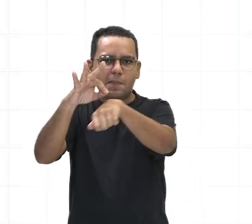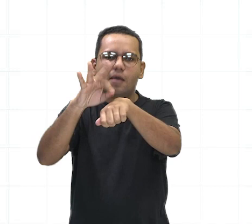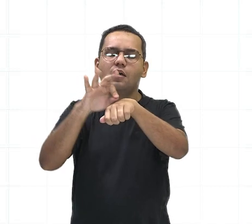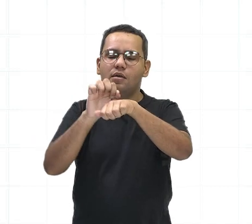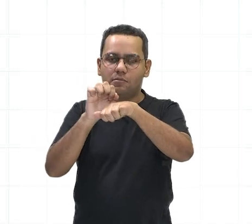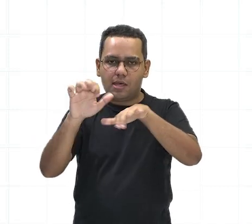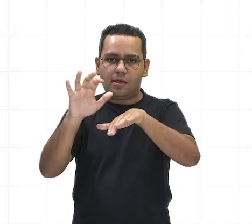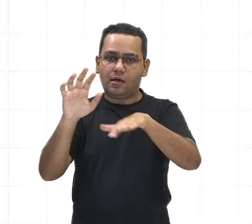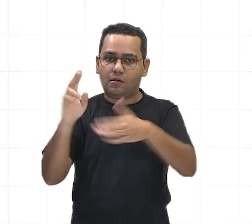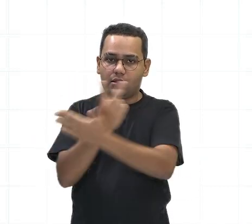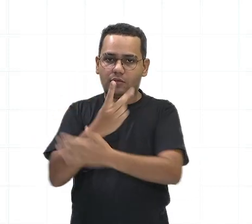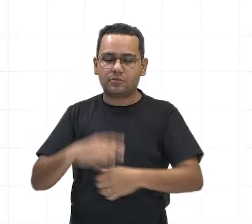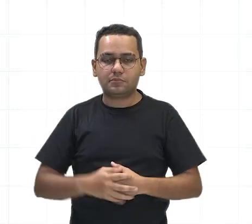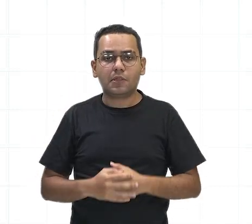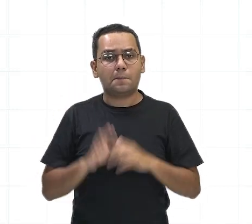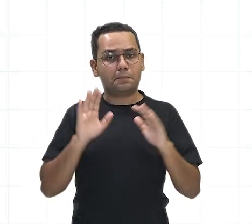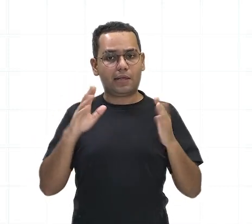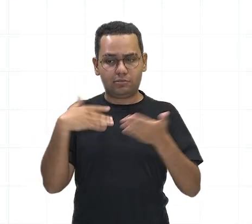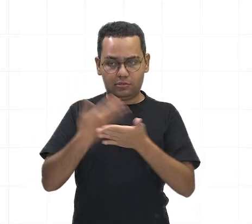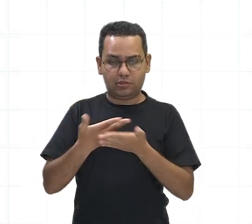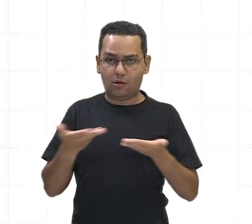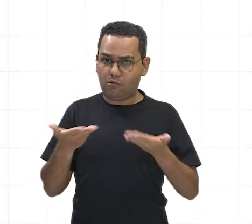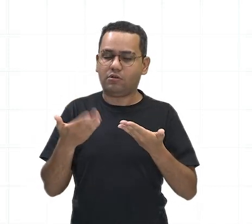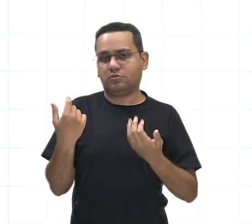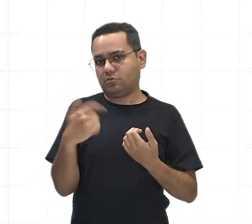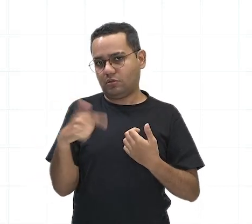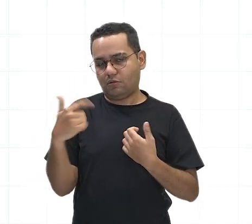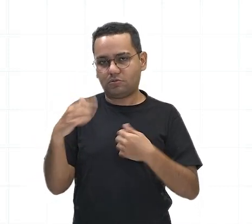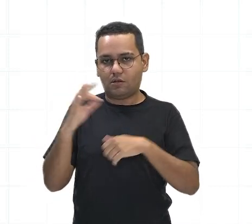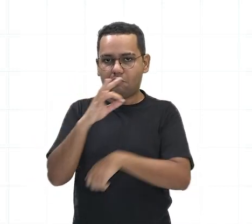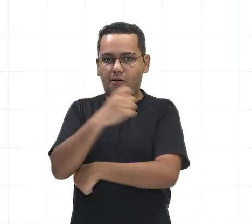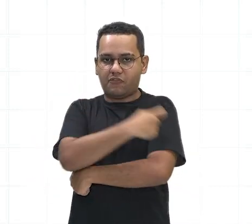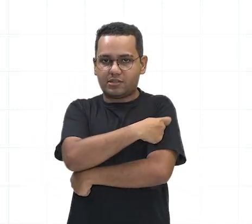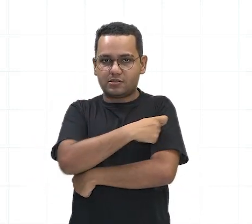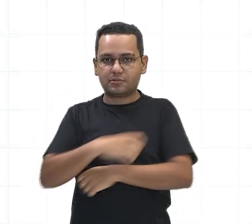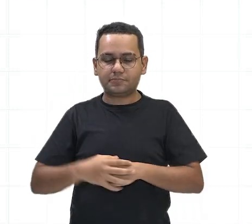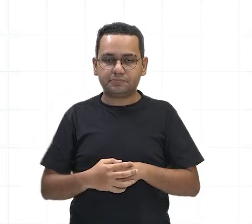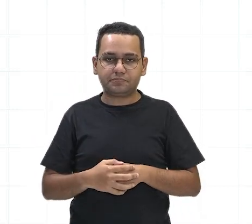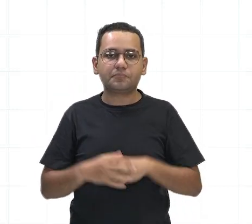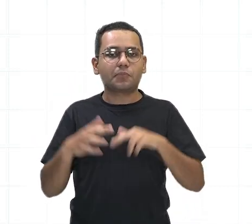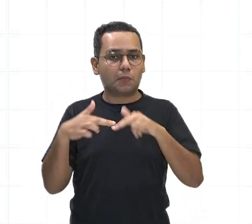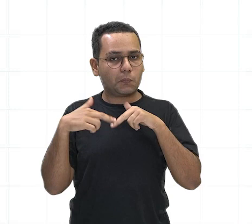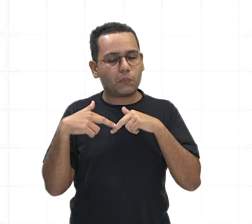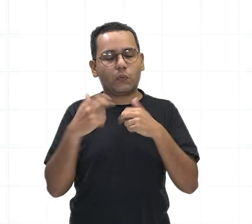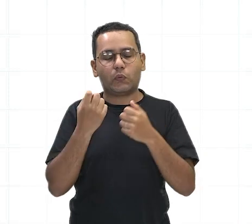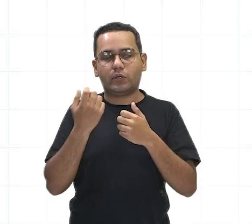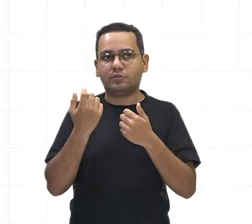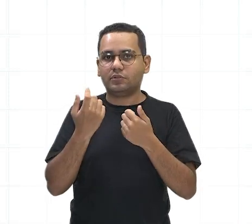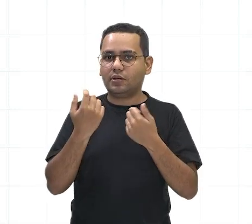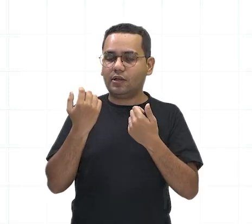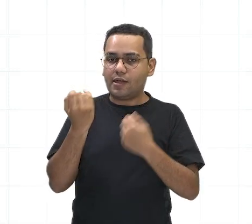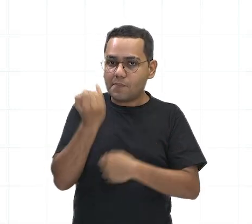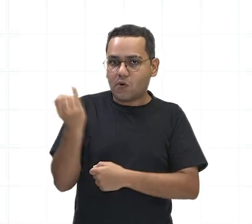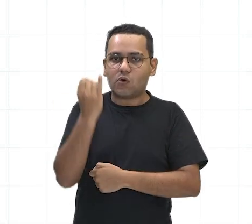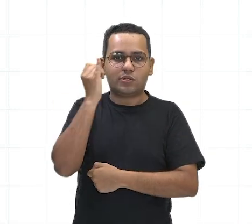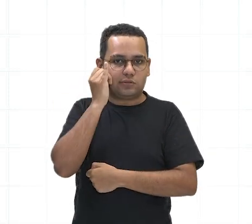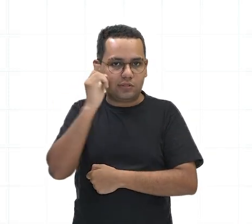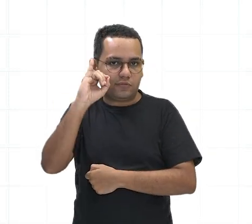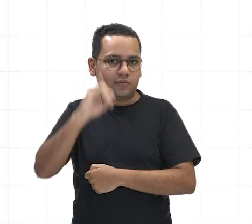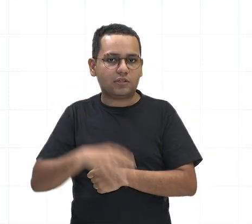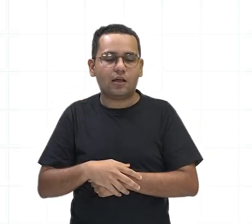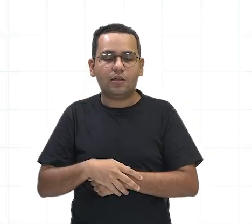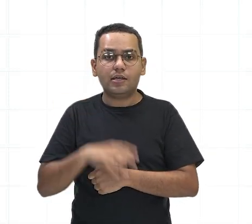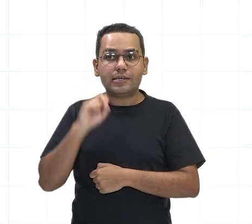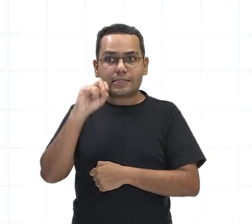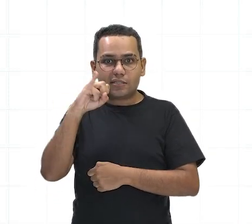a gente está vendo ali, não existe vacina no momento, até o momento, mas é importante a gente prevenir, observar os sintomas, né, no